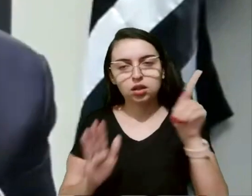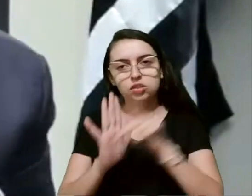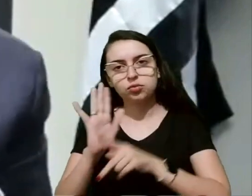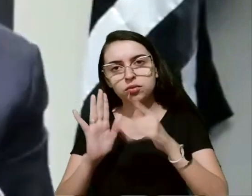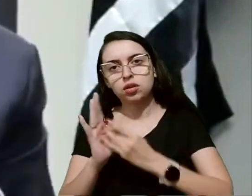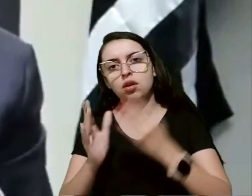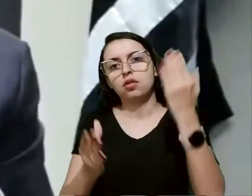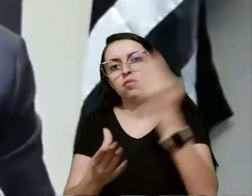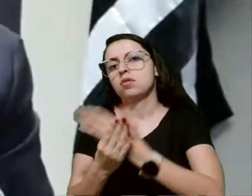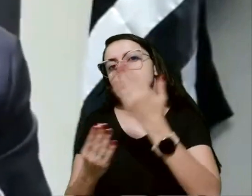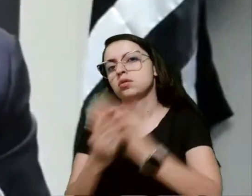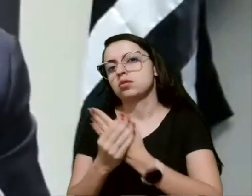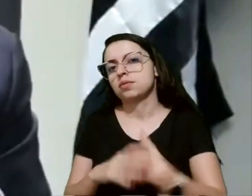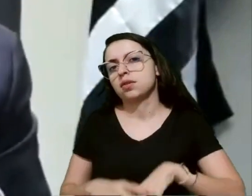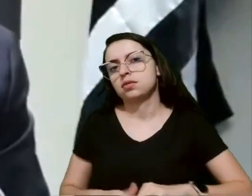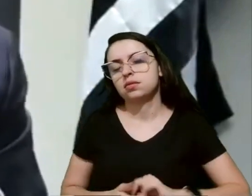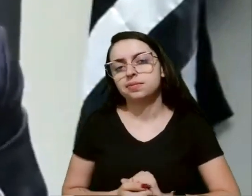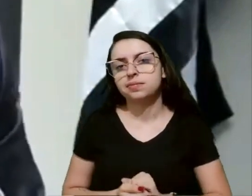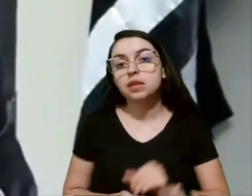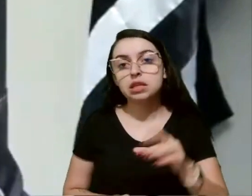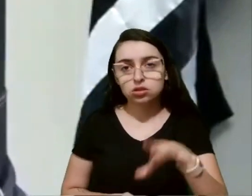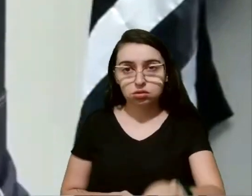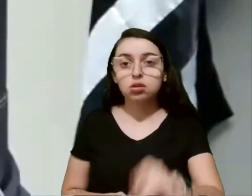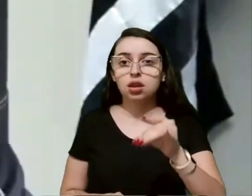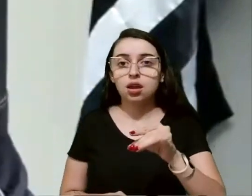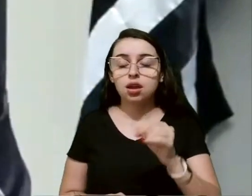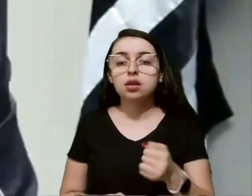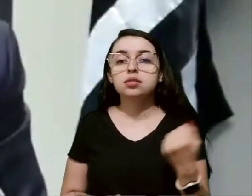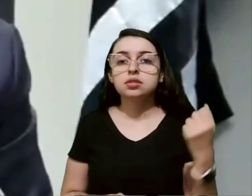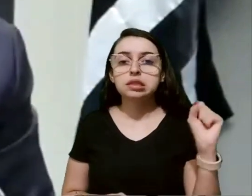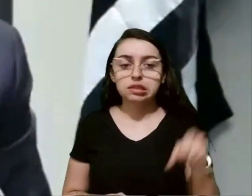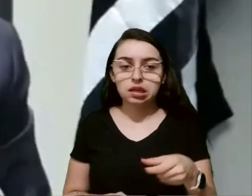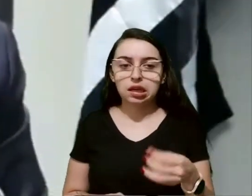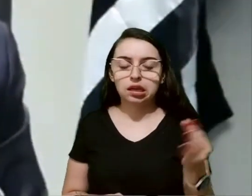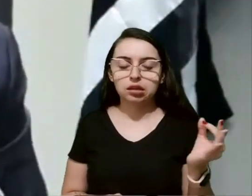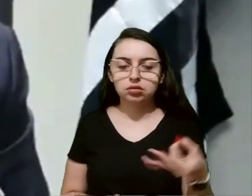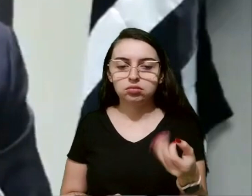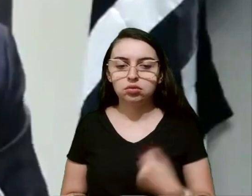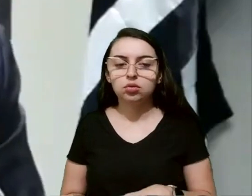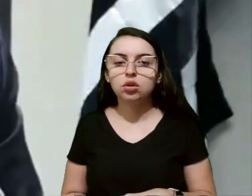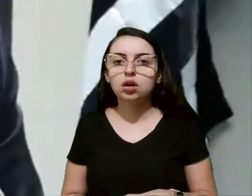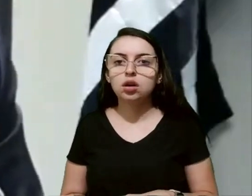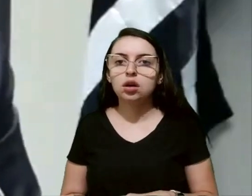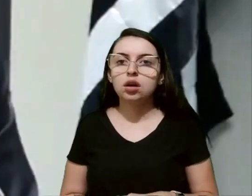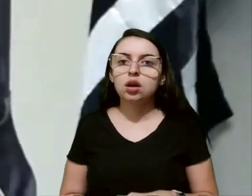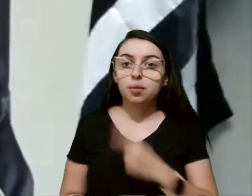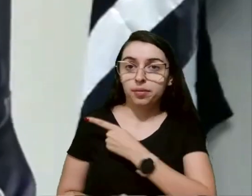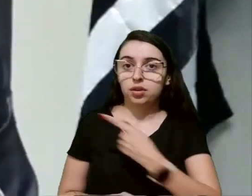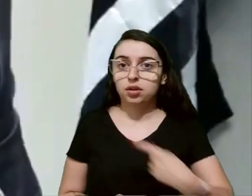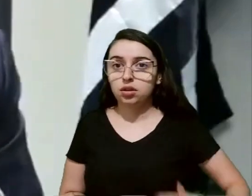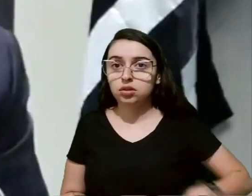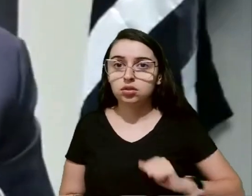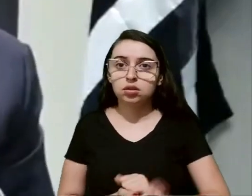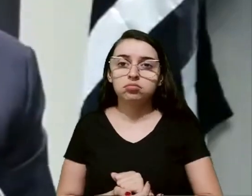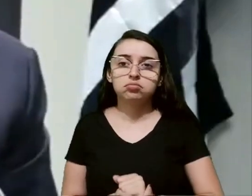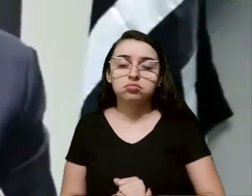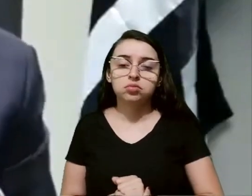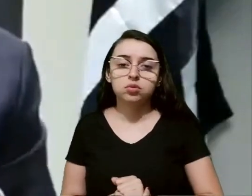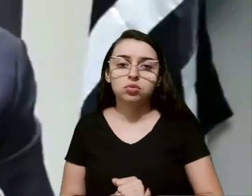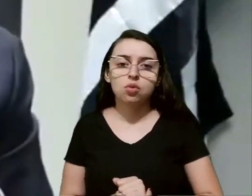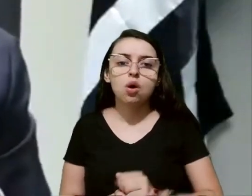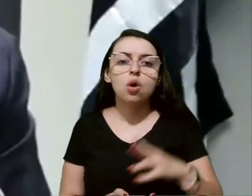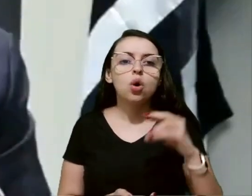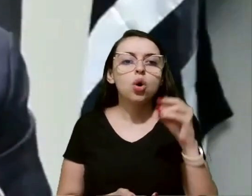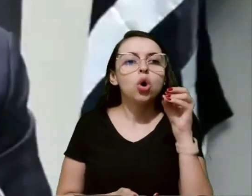foram produzidas, a um ponto que a gente possa tomar uma decisão, mas a decisão não é de um robô, a decisão é política, porque o robô, ele bate cabeça, o robô dá